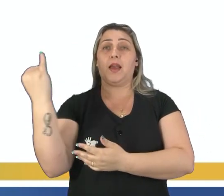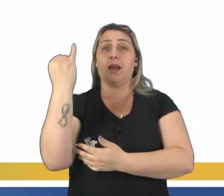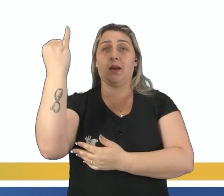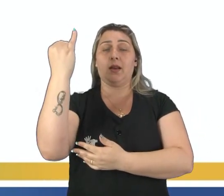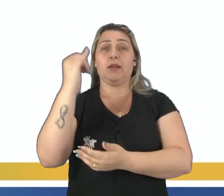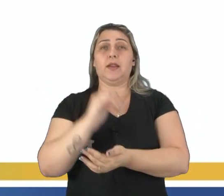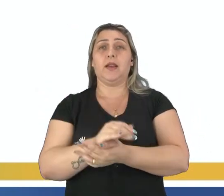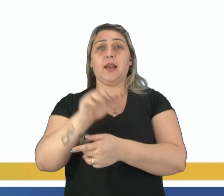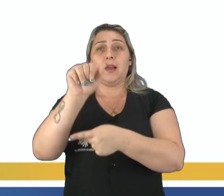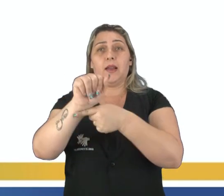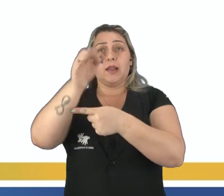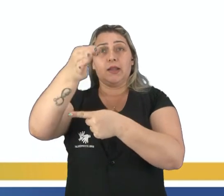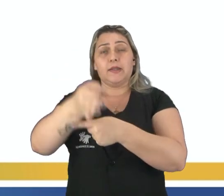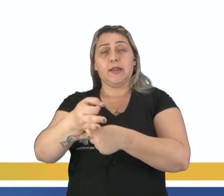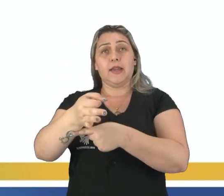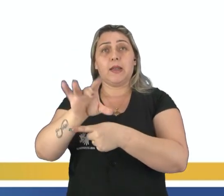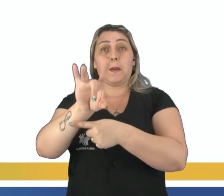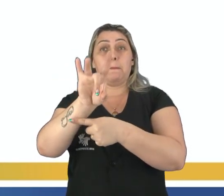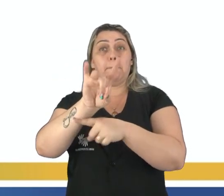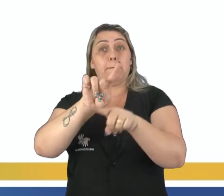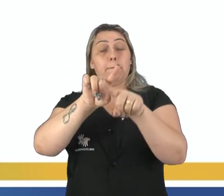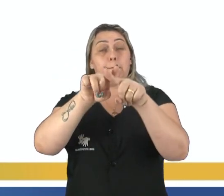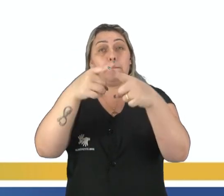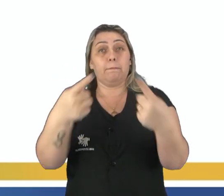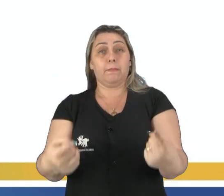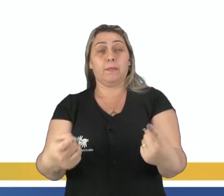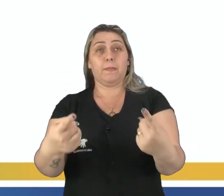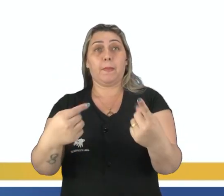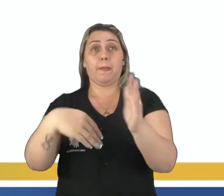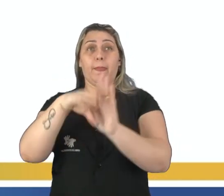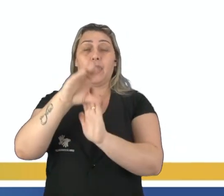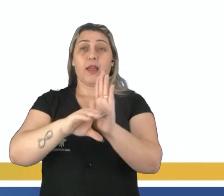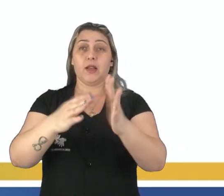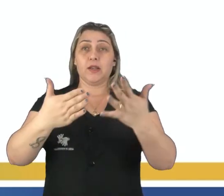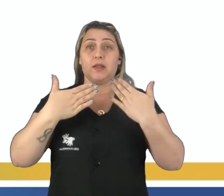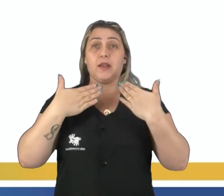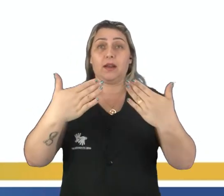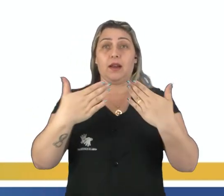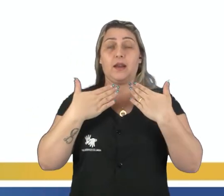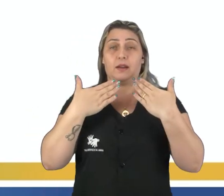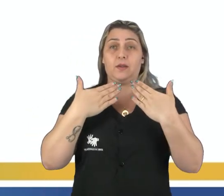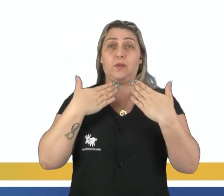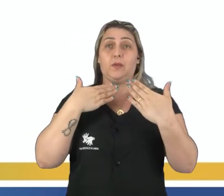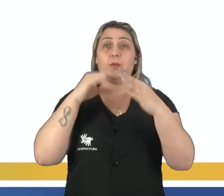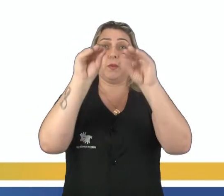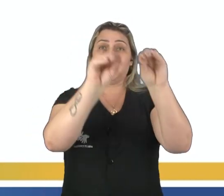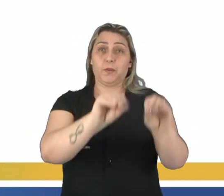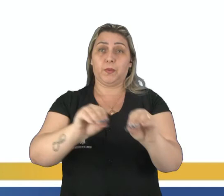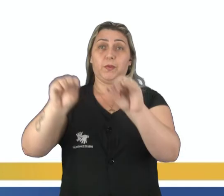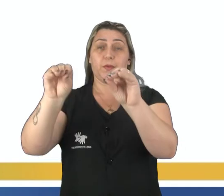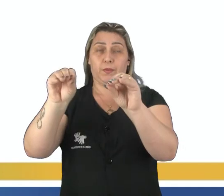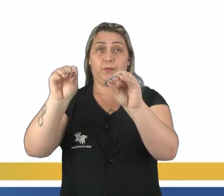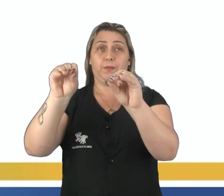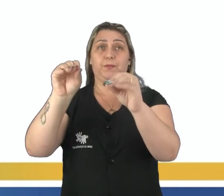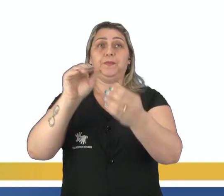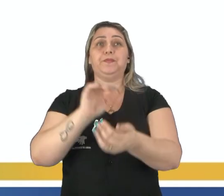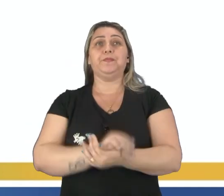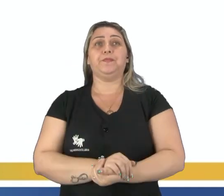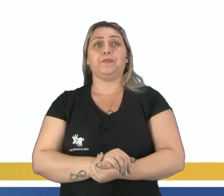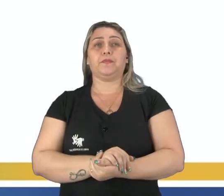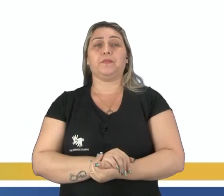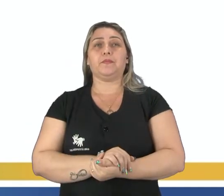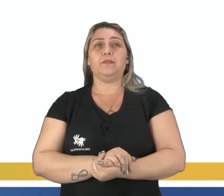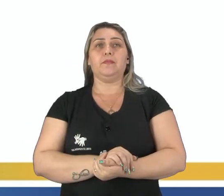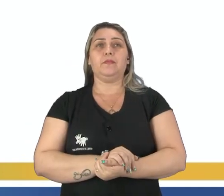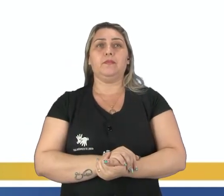a opção A ela é uma opção correta, só que no caso, ela é o conceito de calor, aquela energia que transmite, a ideia de trânsito. Isso daí